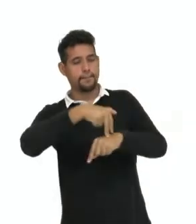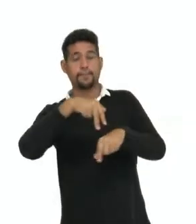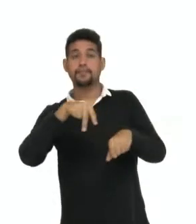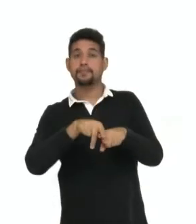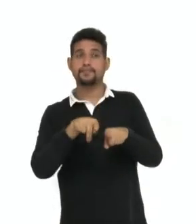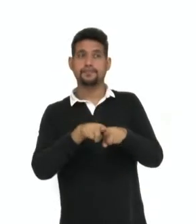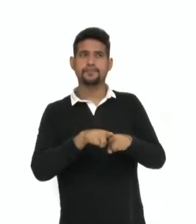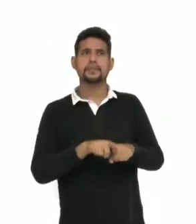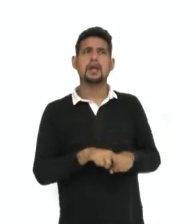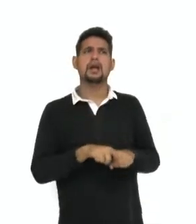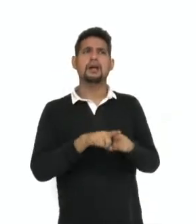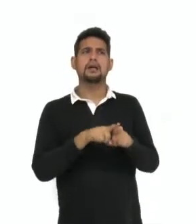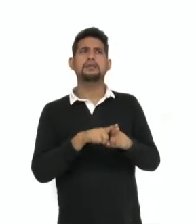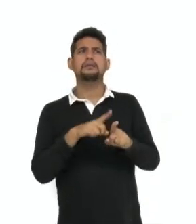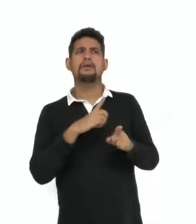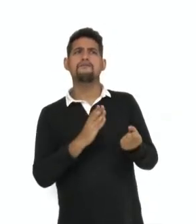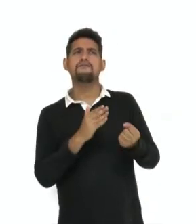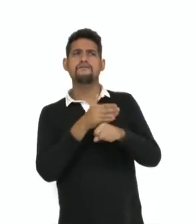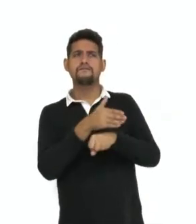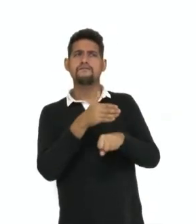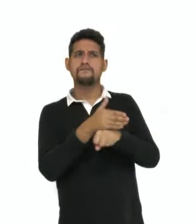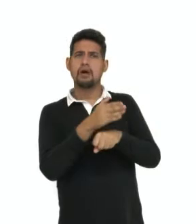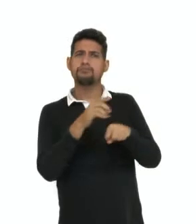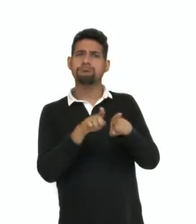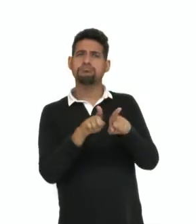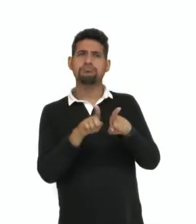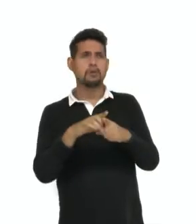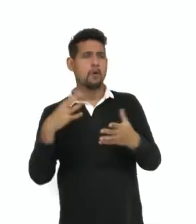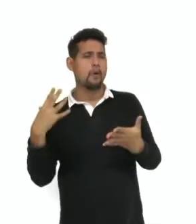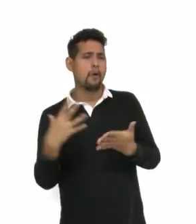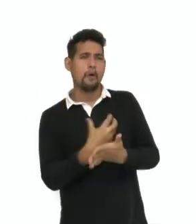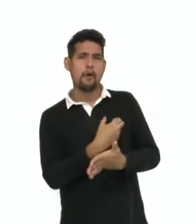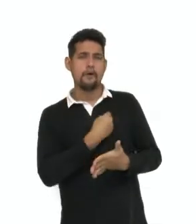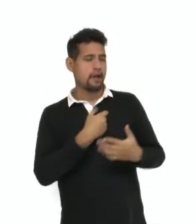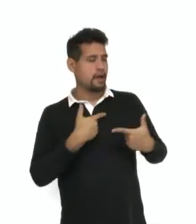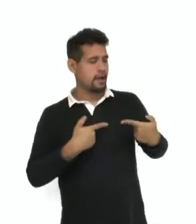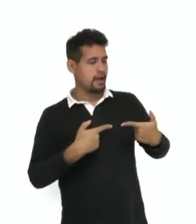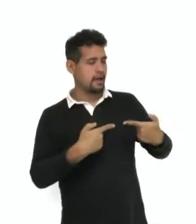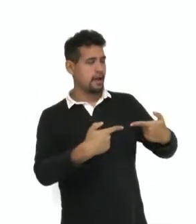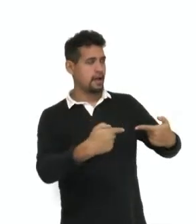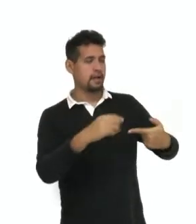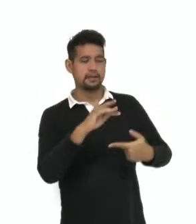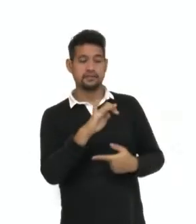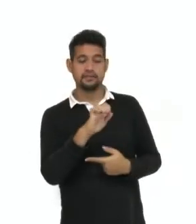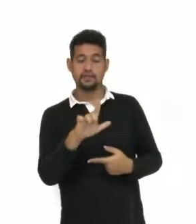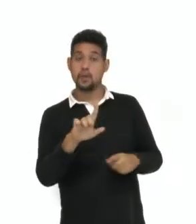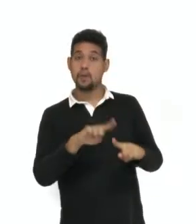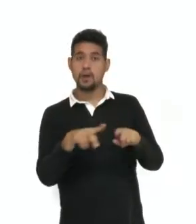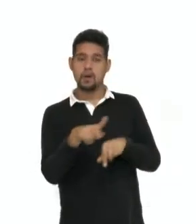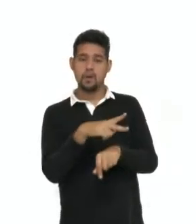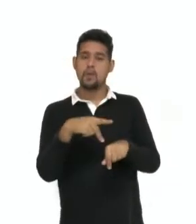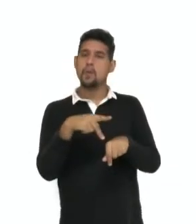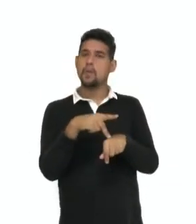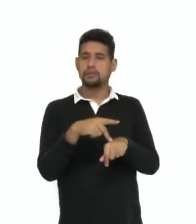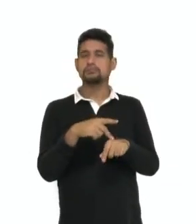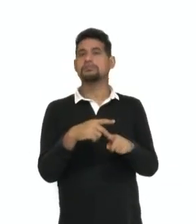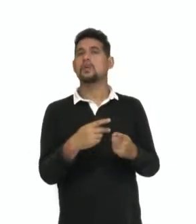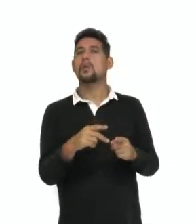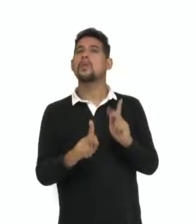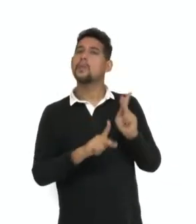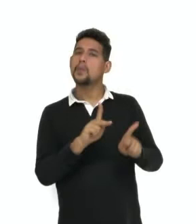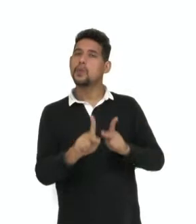Pizarro partiu ao encontro de Atahualpa, né, vencedor na Guerra Civil Inca. Os espanhóis foram recepcionados